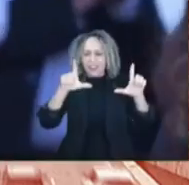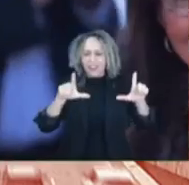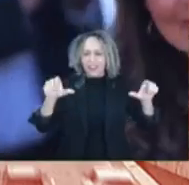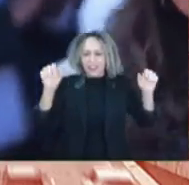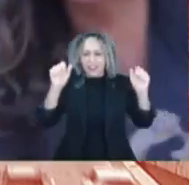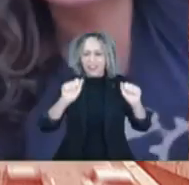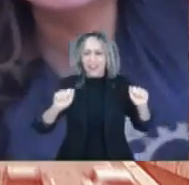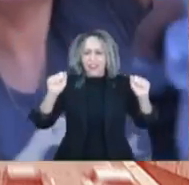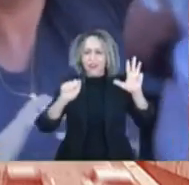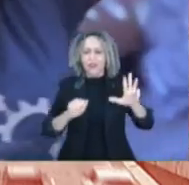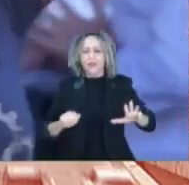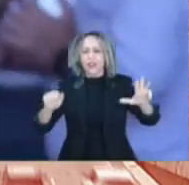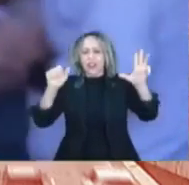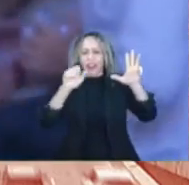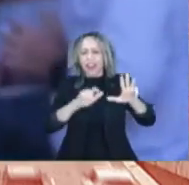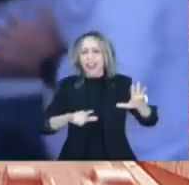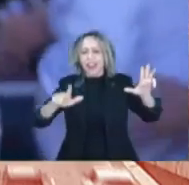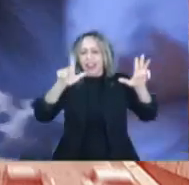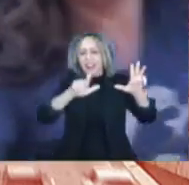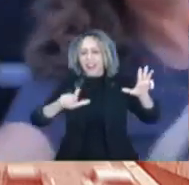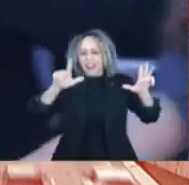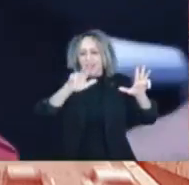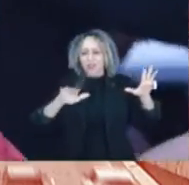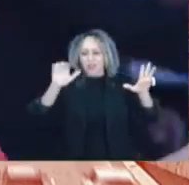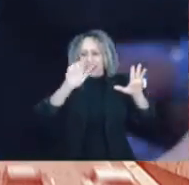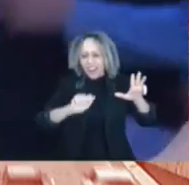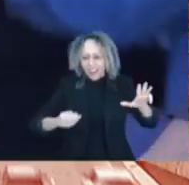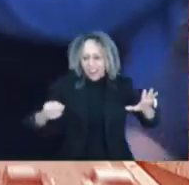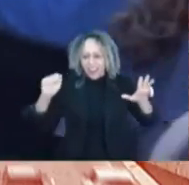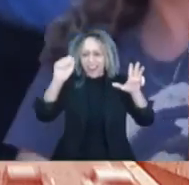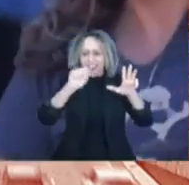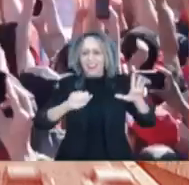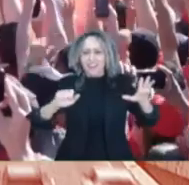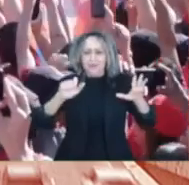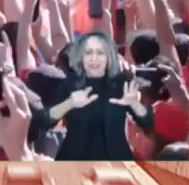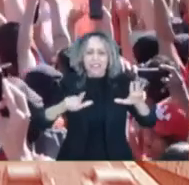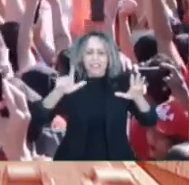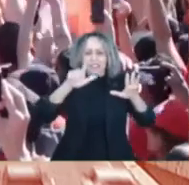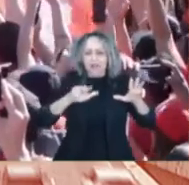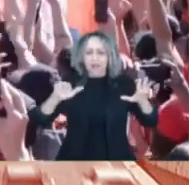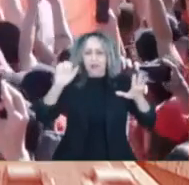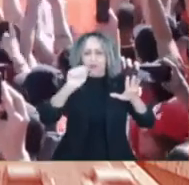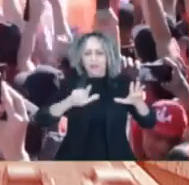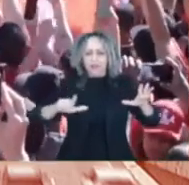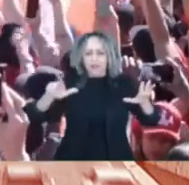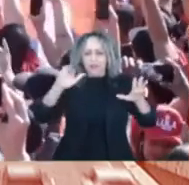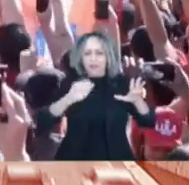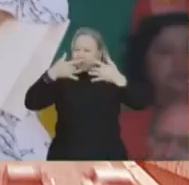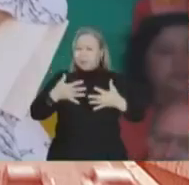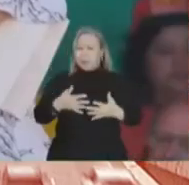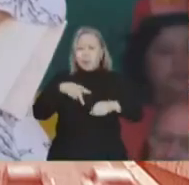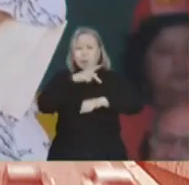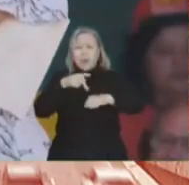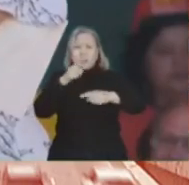uma conciliação, que ele vem para reconstruir o país, então ele vai evitar esse tipo de confrontos, né? E